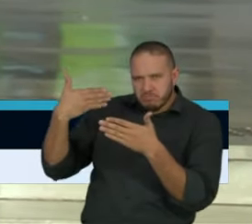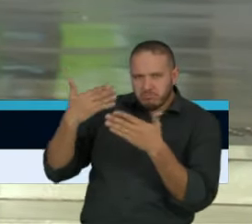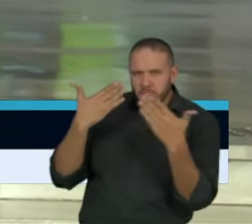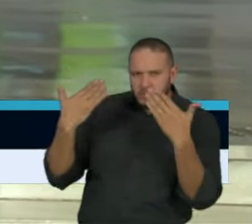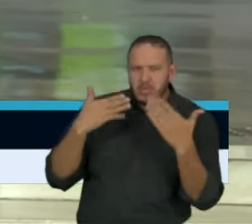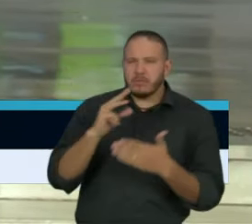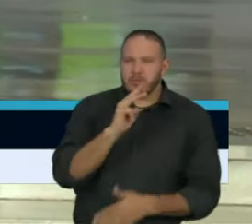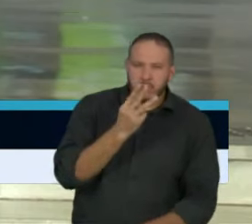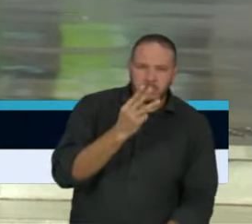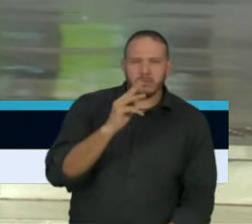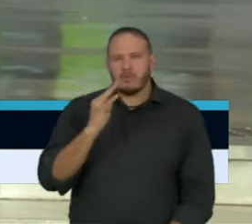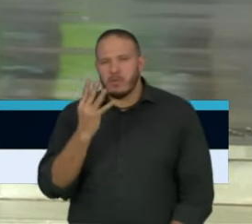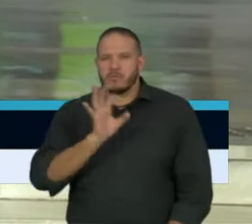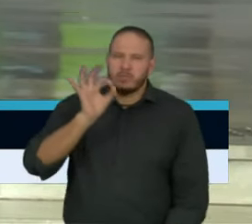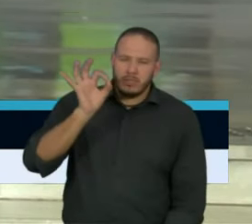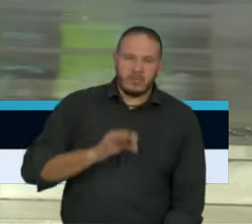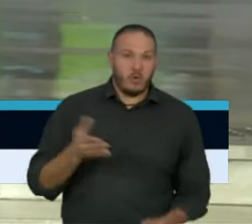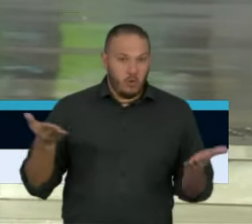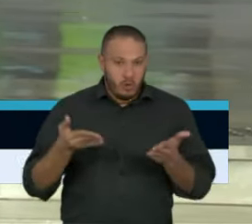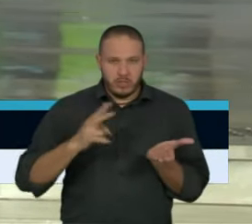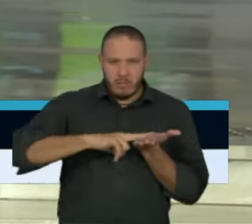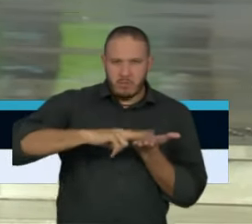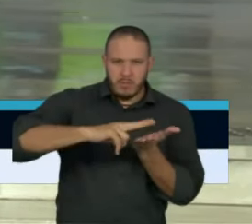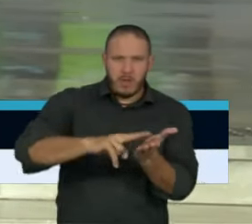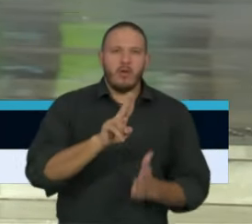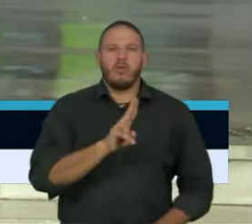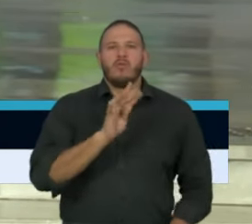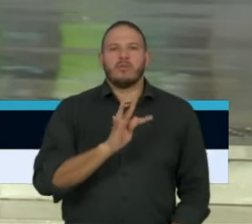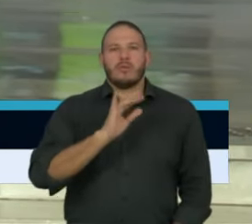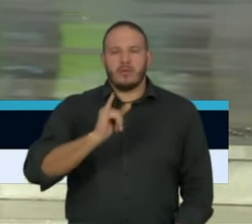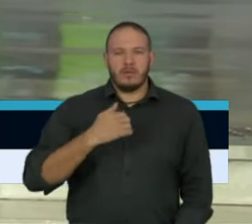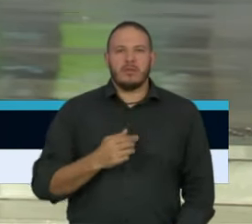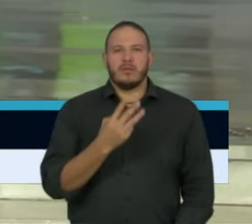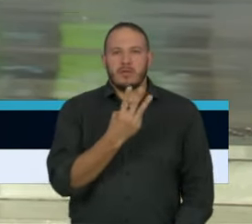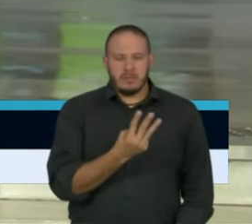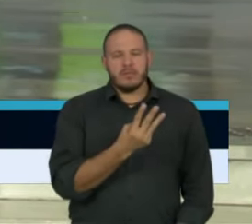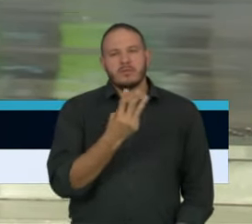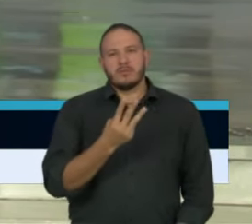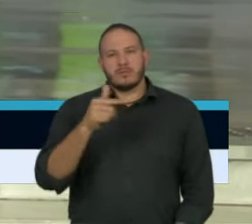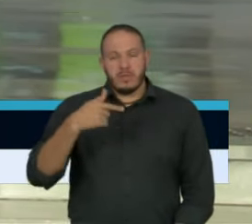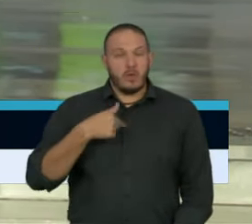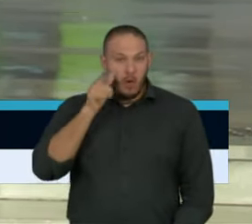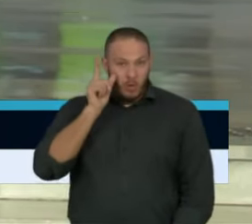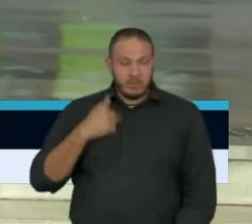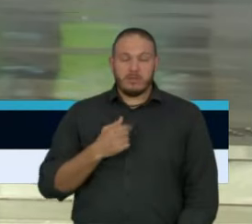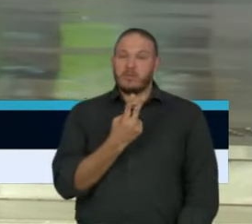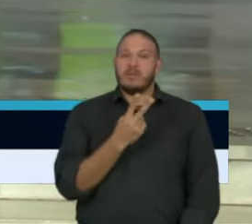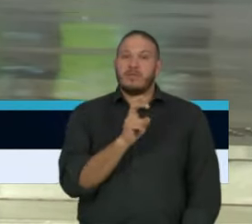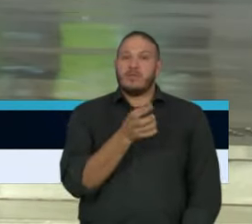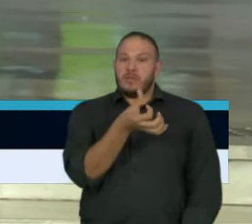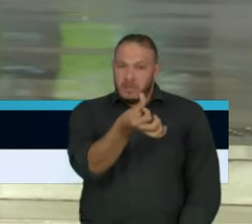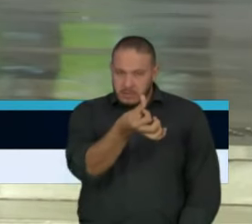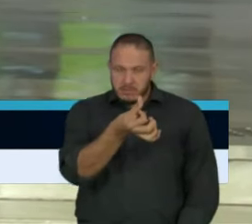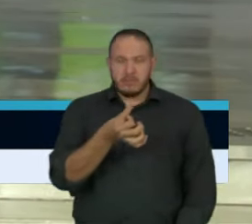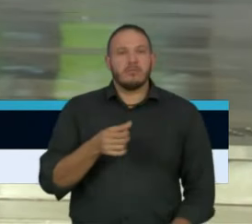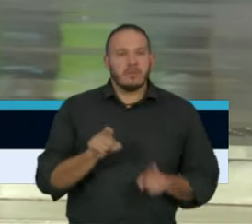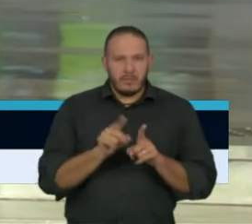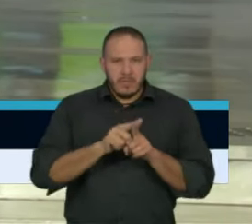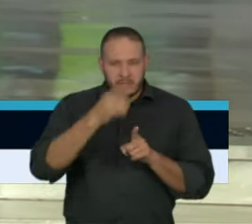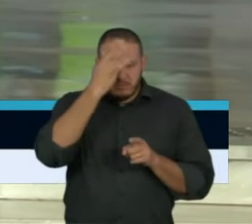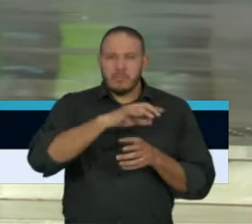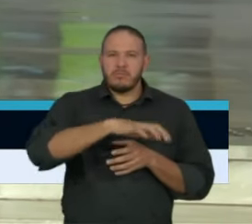UTI, nós temos hoje 337, ontem eram 256 casos, e casos em